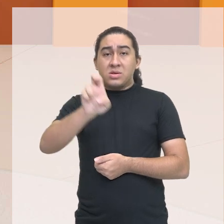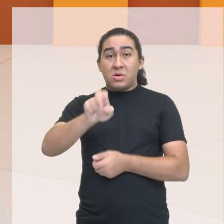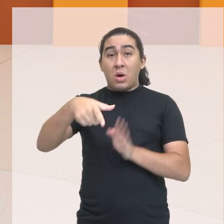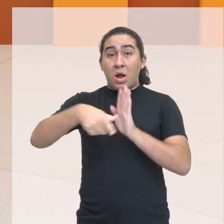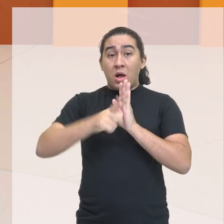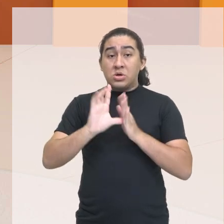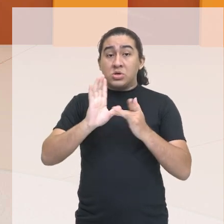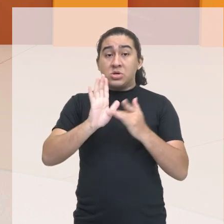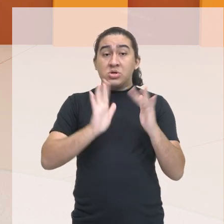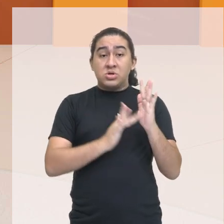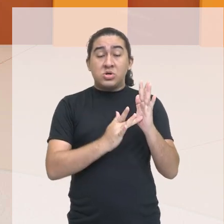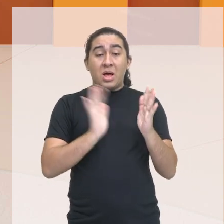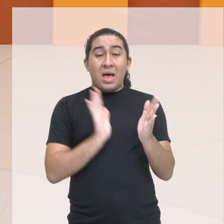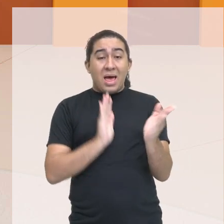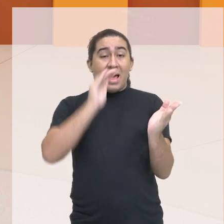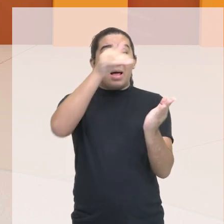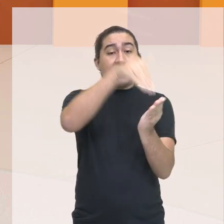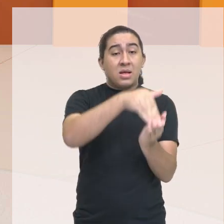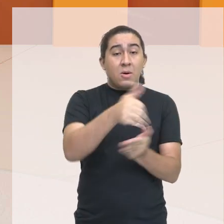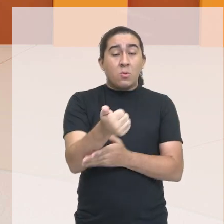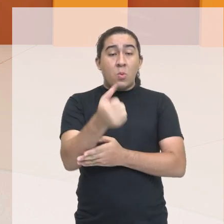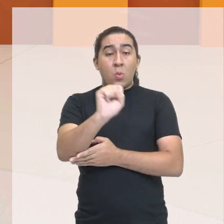de Cristo até